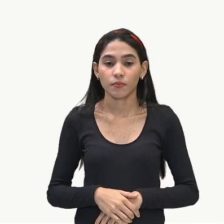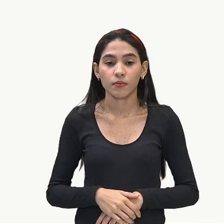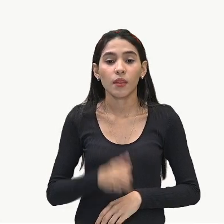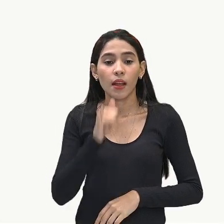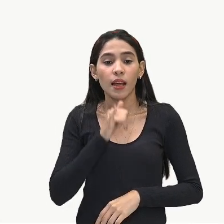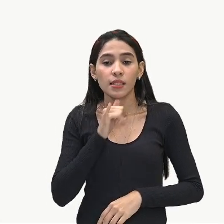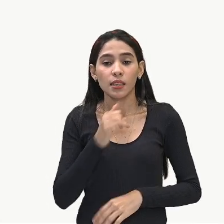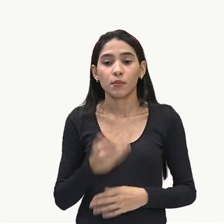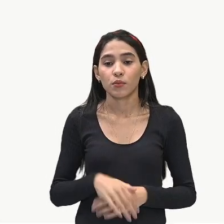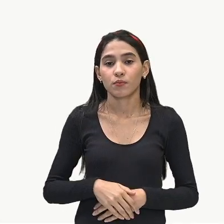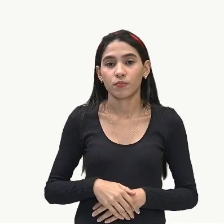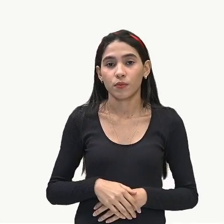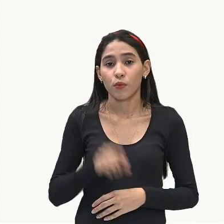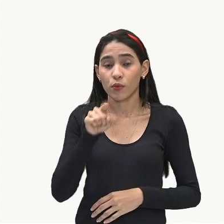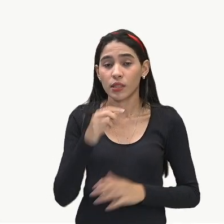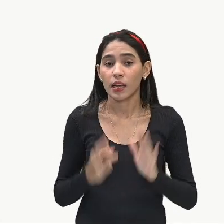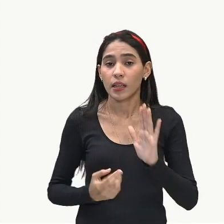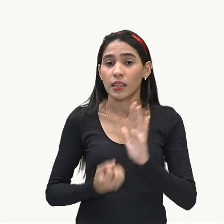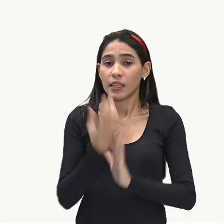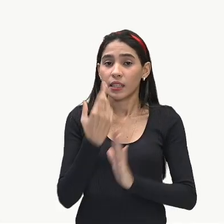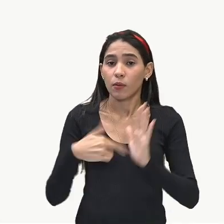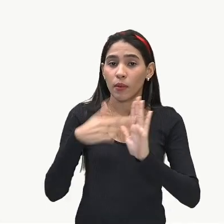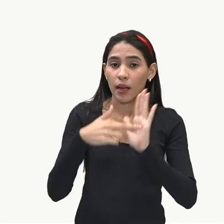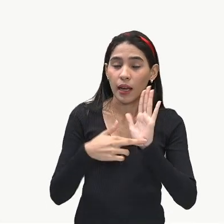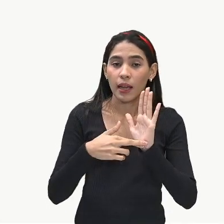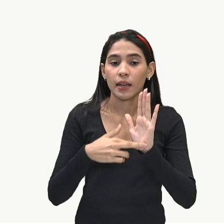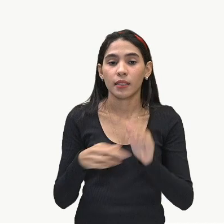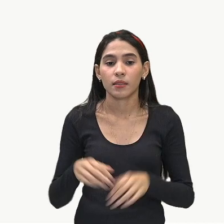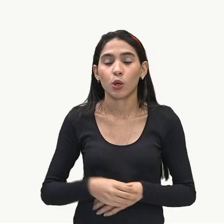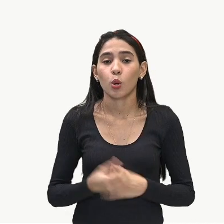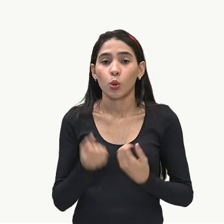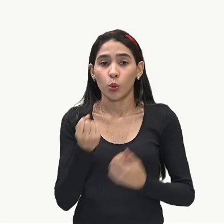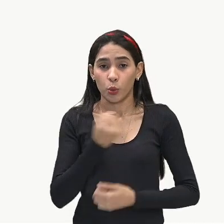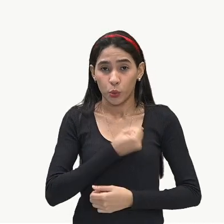colocar uma condição, né? Eu quero números que sejam